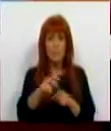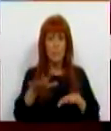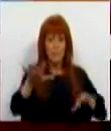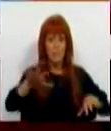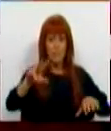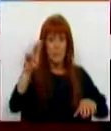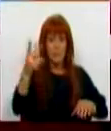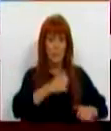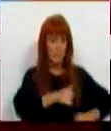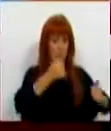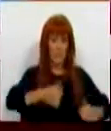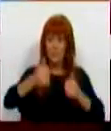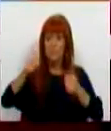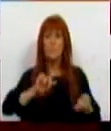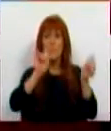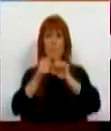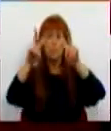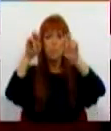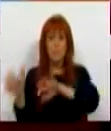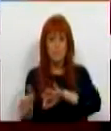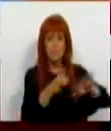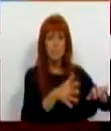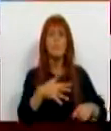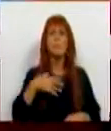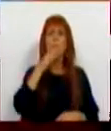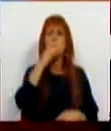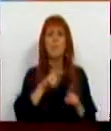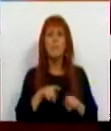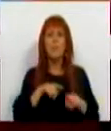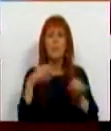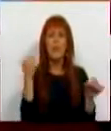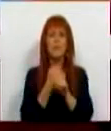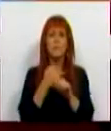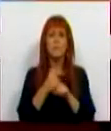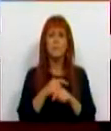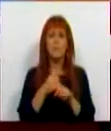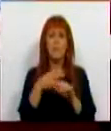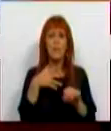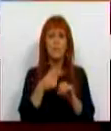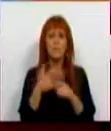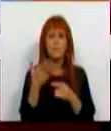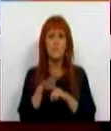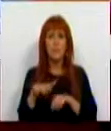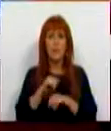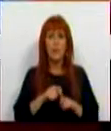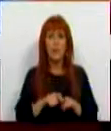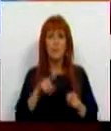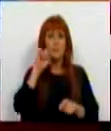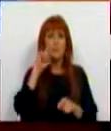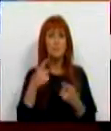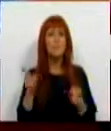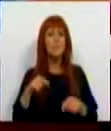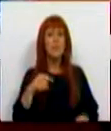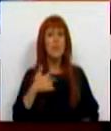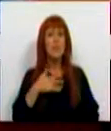2 áreas metropolitanas. E, mudando de tema, quando falamos das políticas ativas de fruição, por exemplo, das áreas protegidas, onde